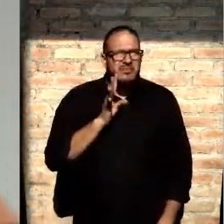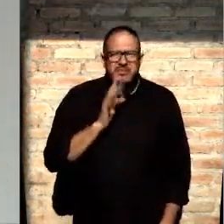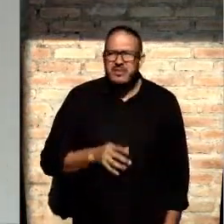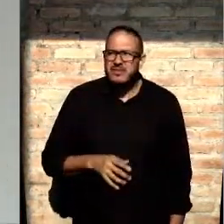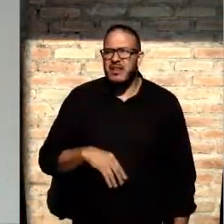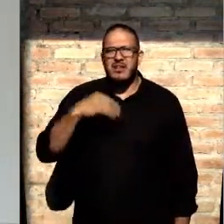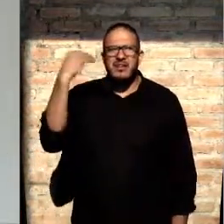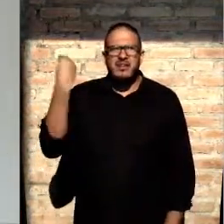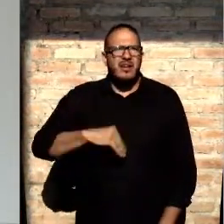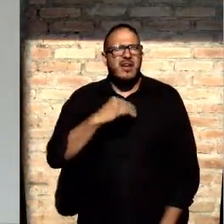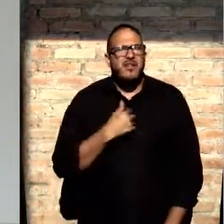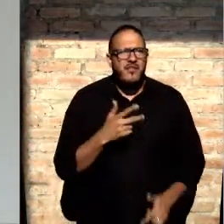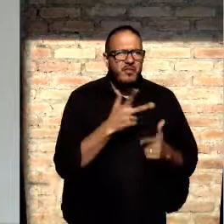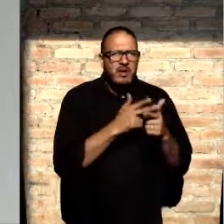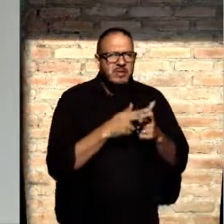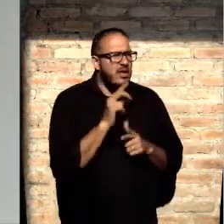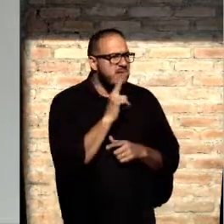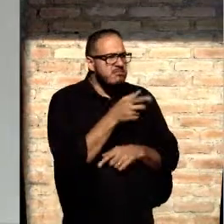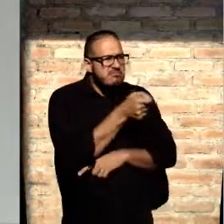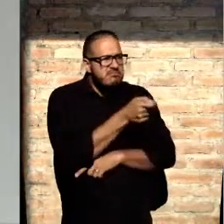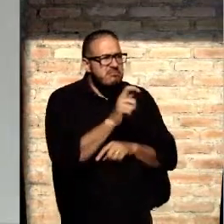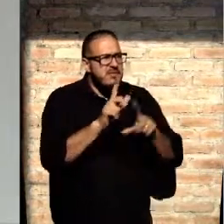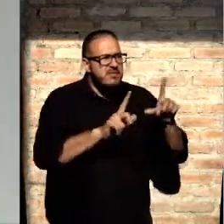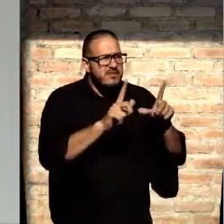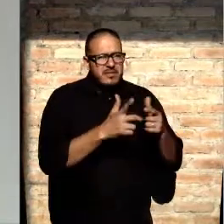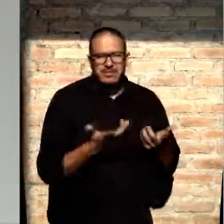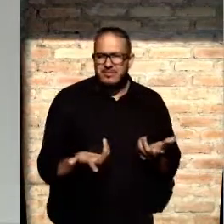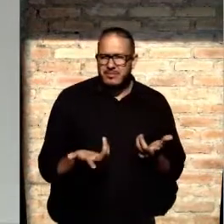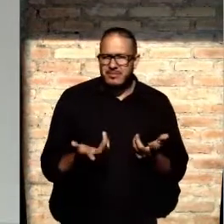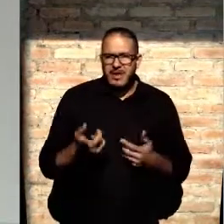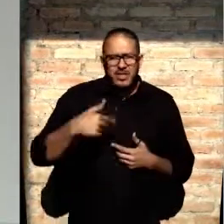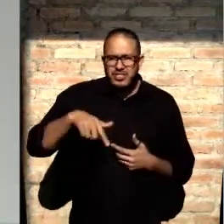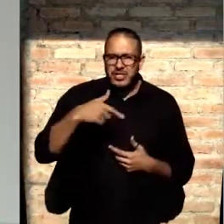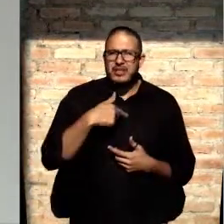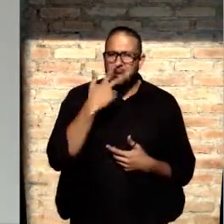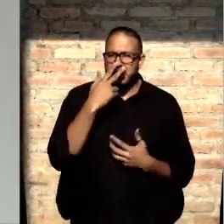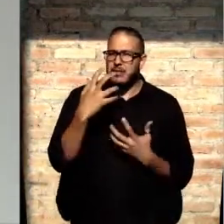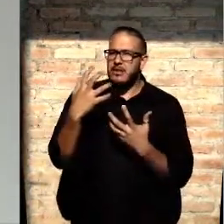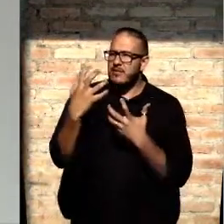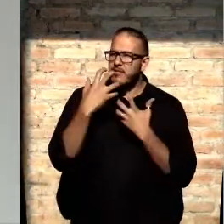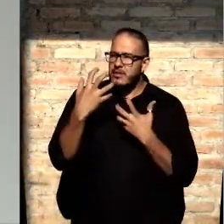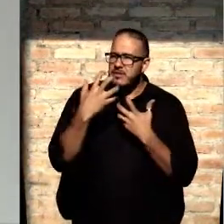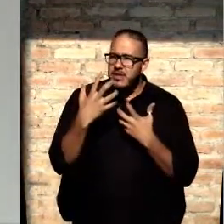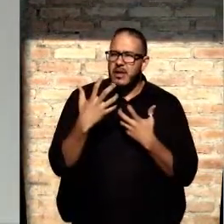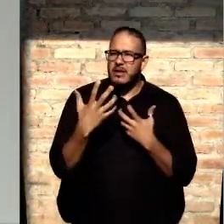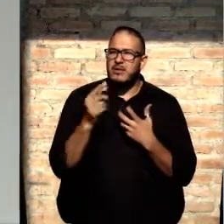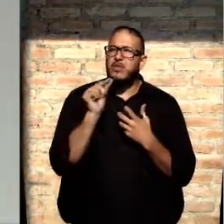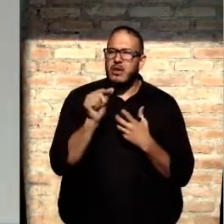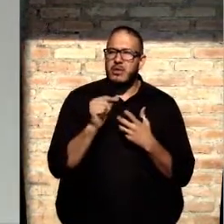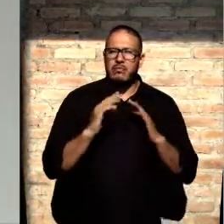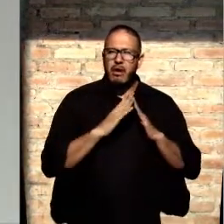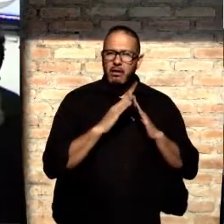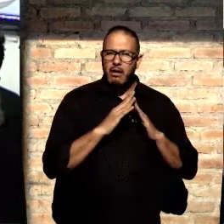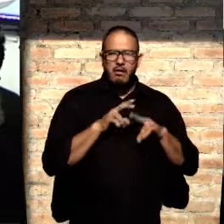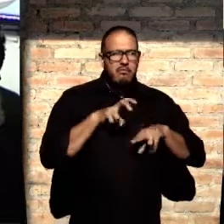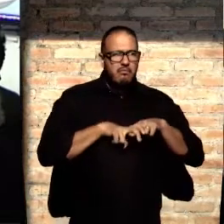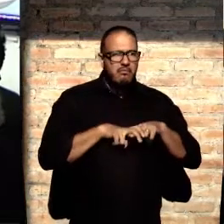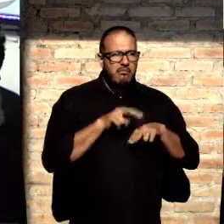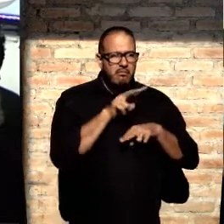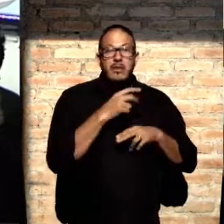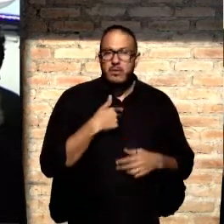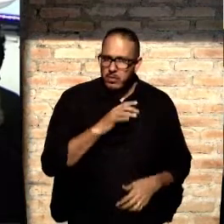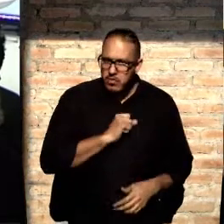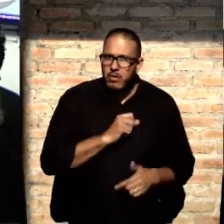esquece né a gente está sendo convidado a ficar no sofá vendo série gente eu acho adoro